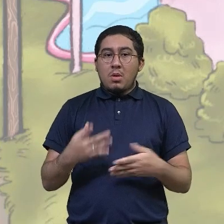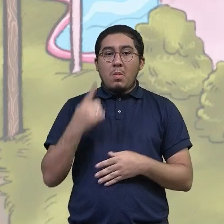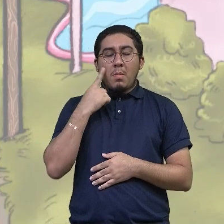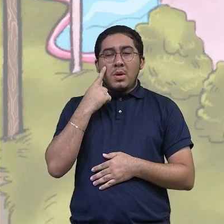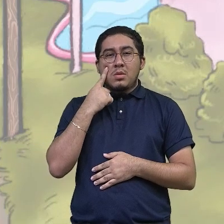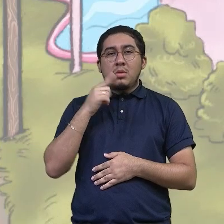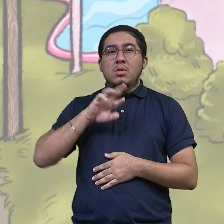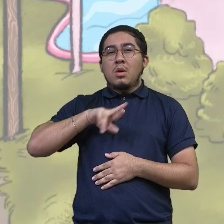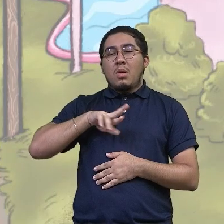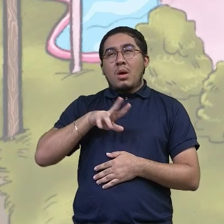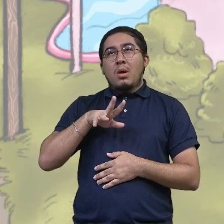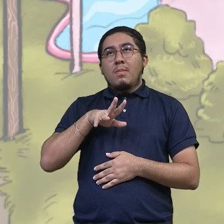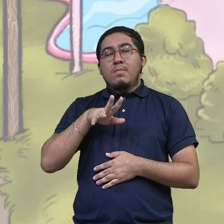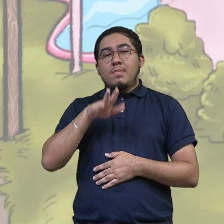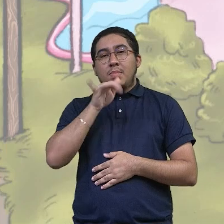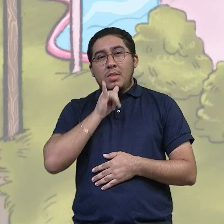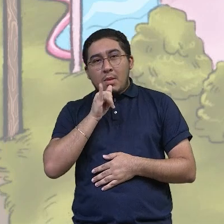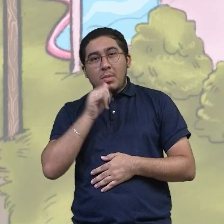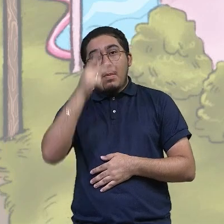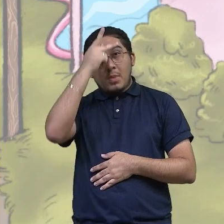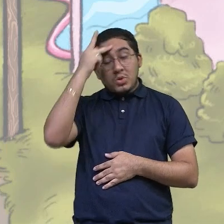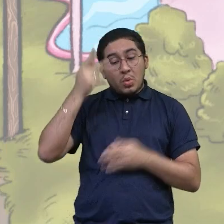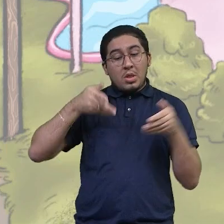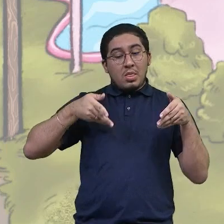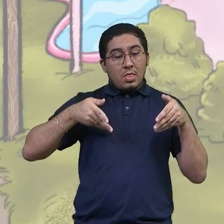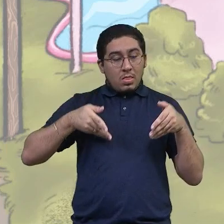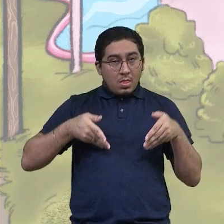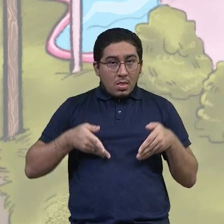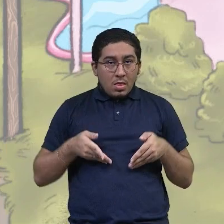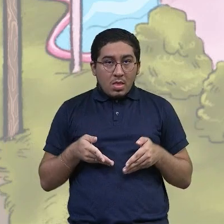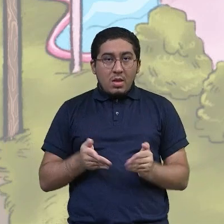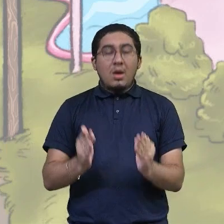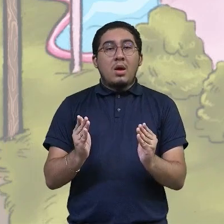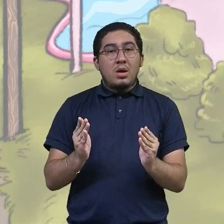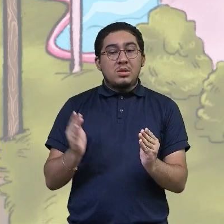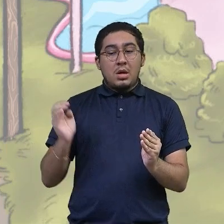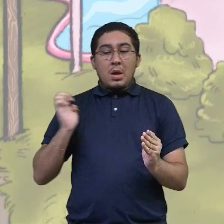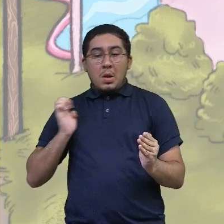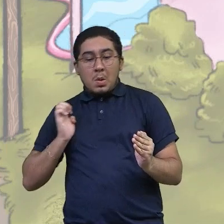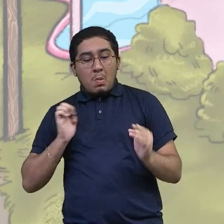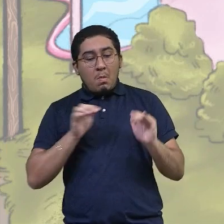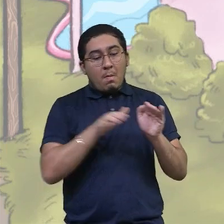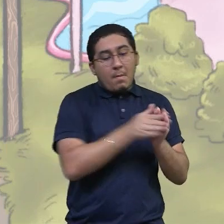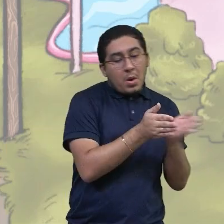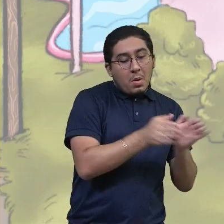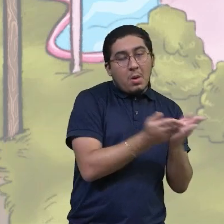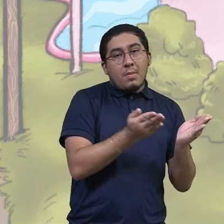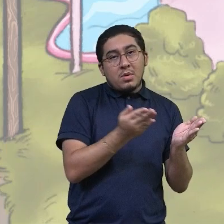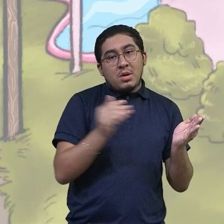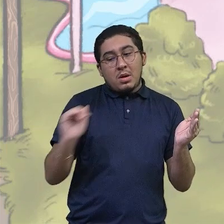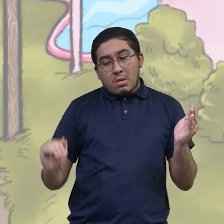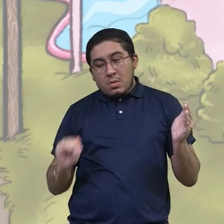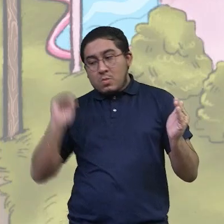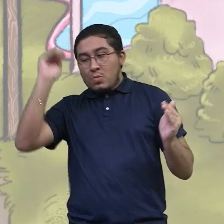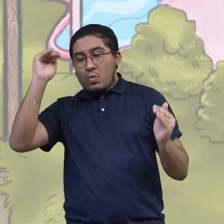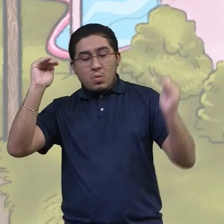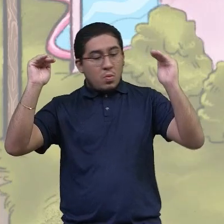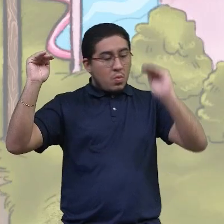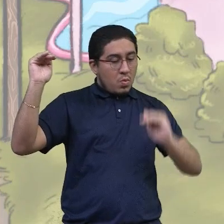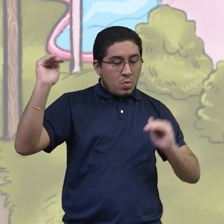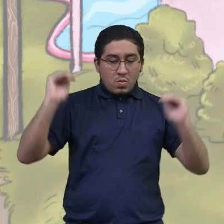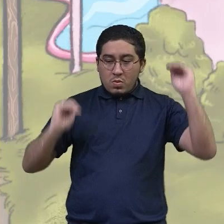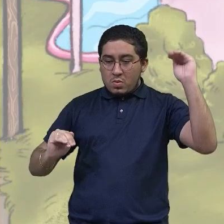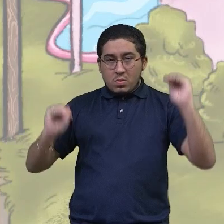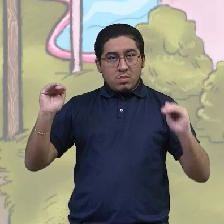é porque pessoas nascem em condições diferentes de riqueza que umas são melhores que outras,